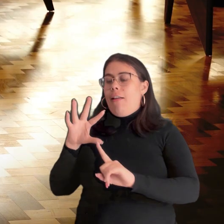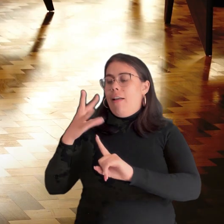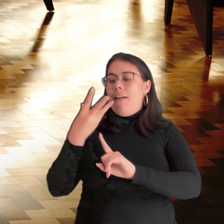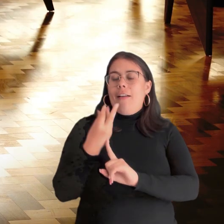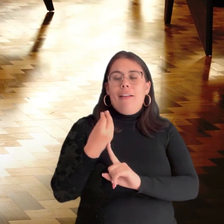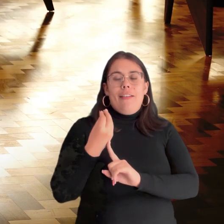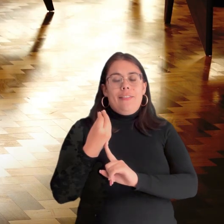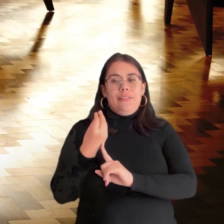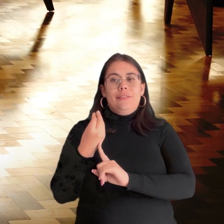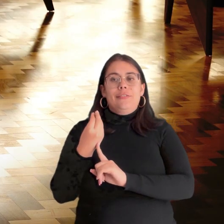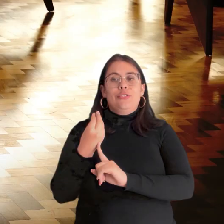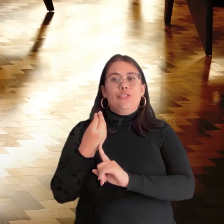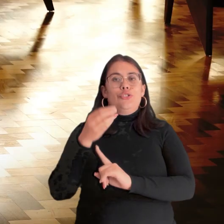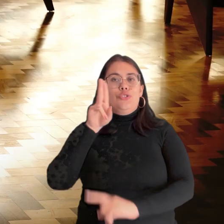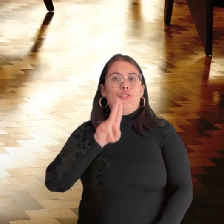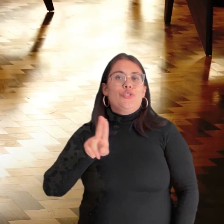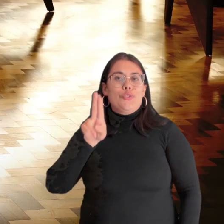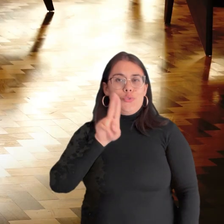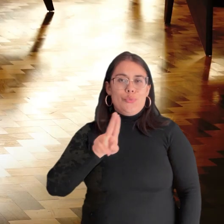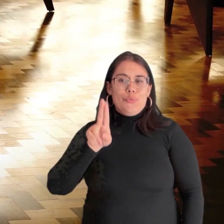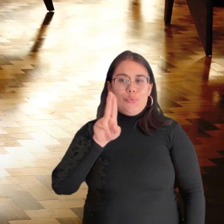sua versatilidade